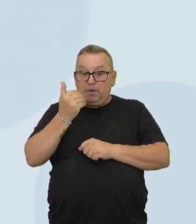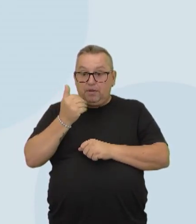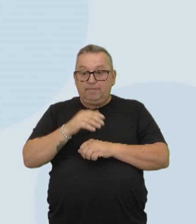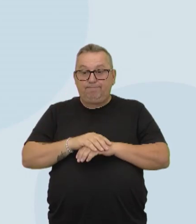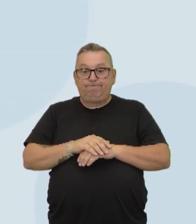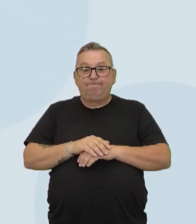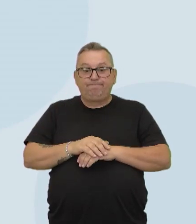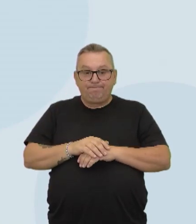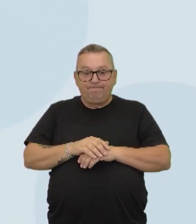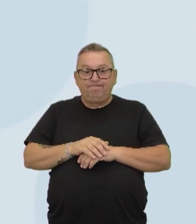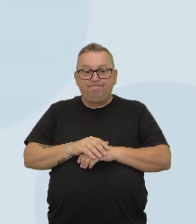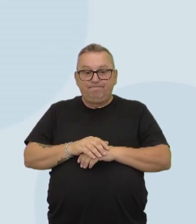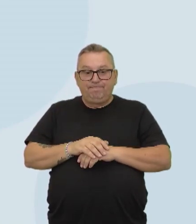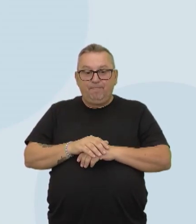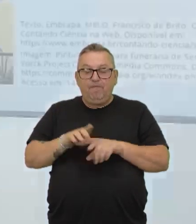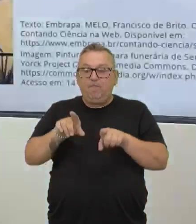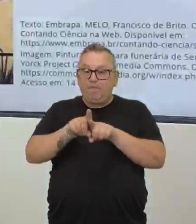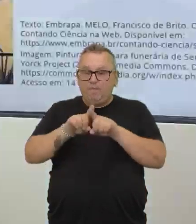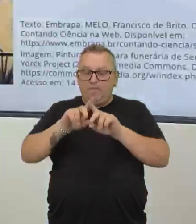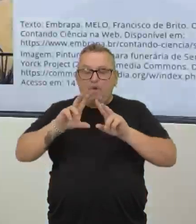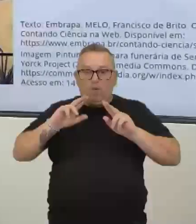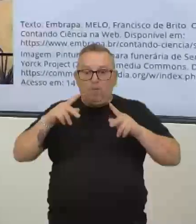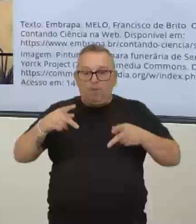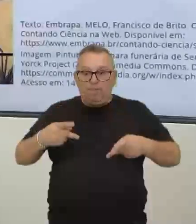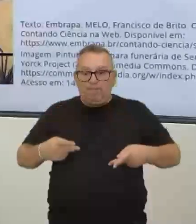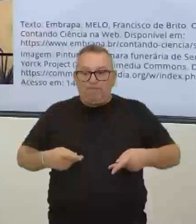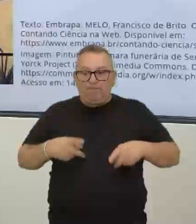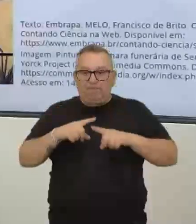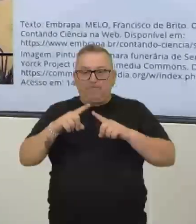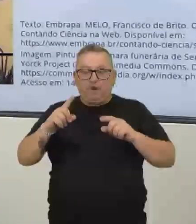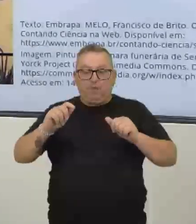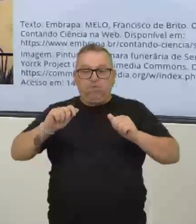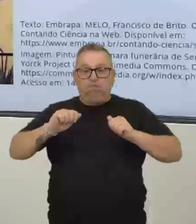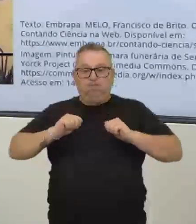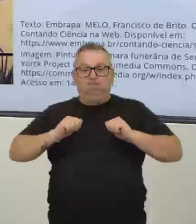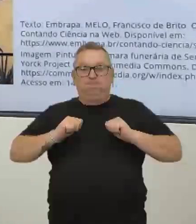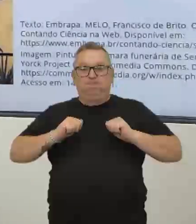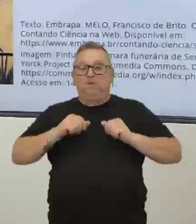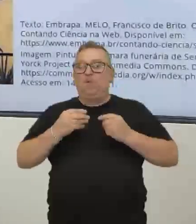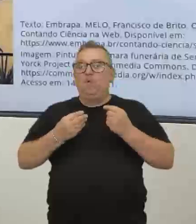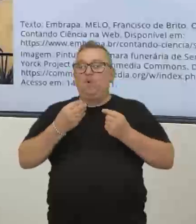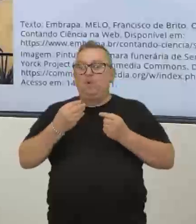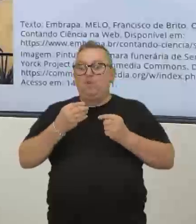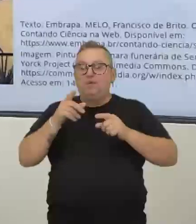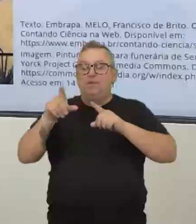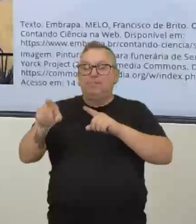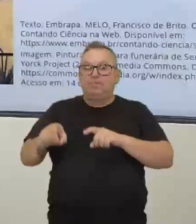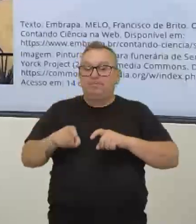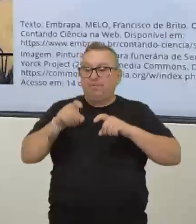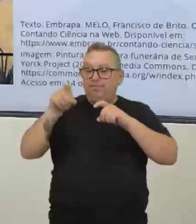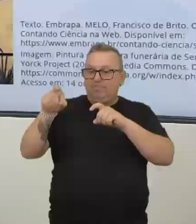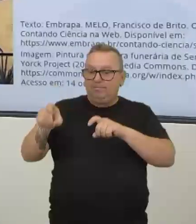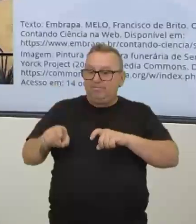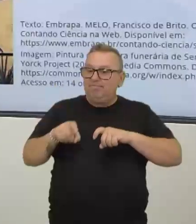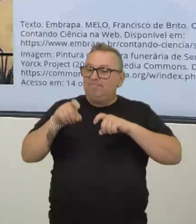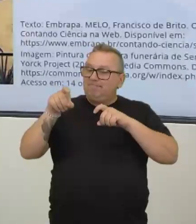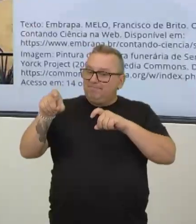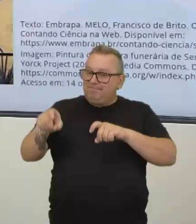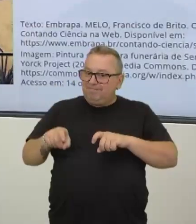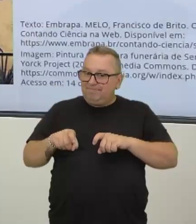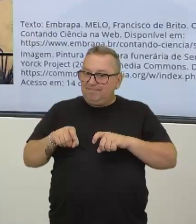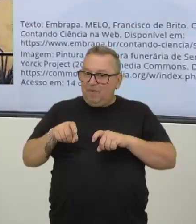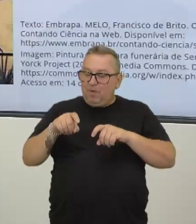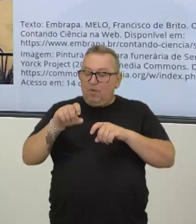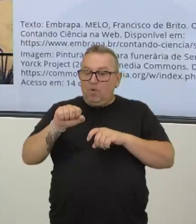vale lembrar, né, que o ser humano se tornou sedentário, né, através aí do cultivo da agricultura